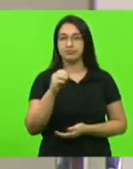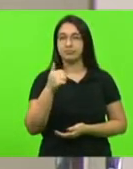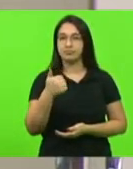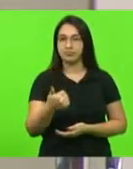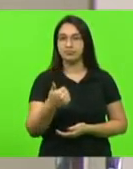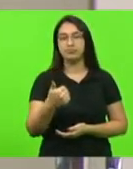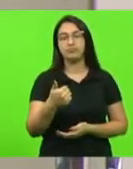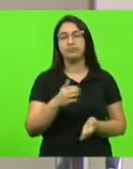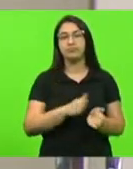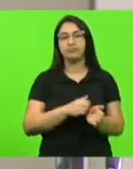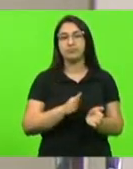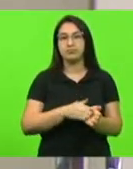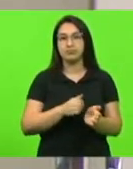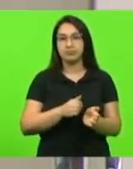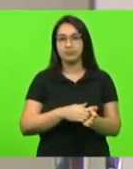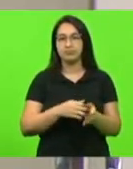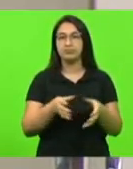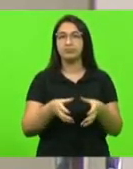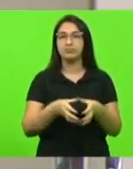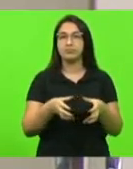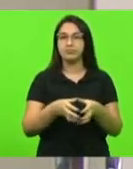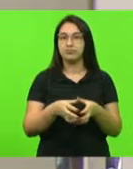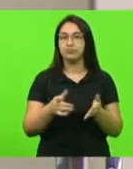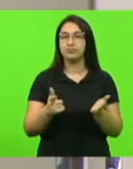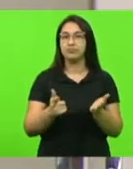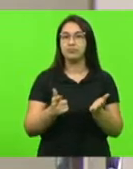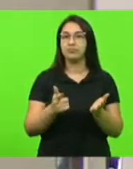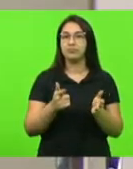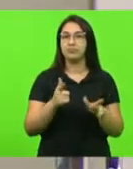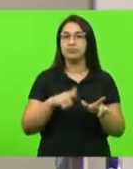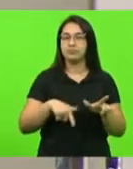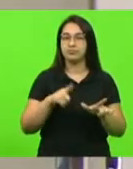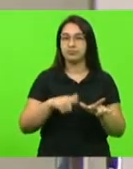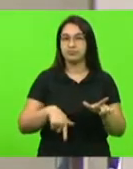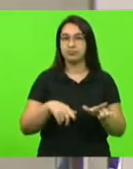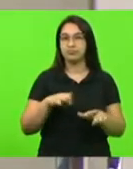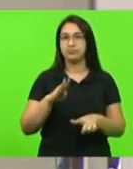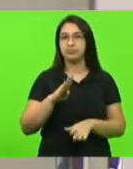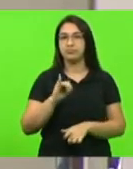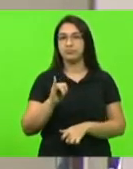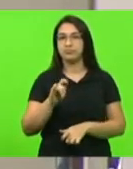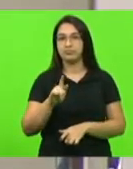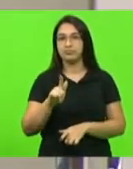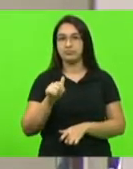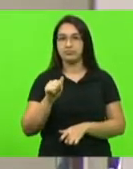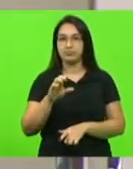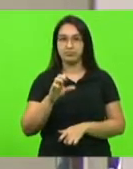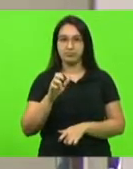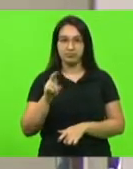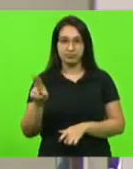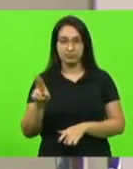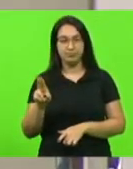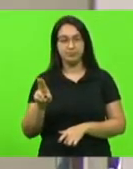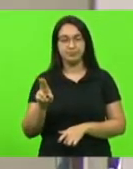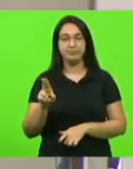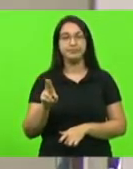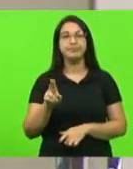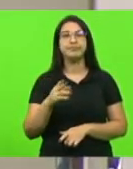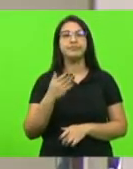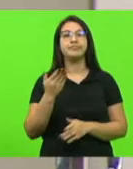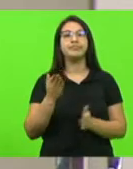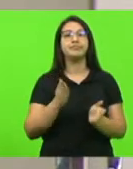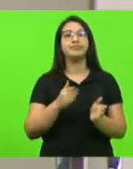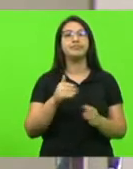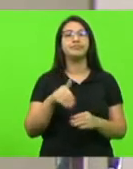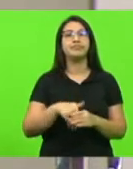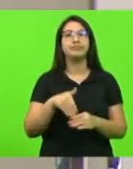manifestando aplausos à Academia de Letras de Bigoaçu pela passagem dos seus 25 anos em discussão não havendo quem queira discutir em votação deputados